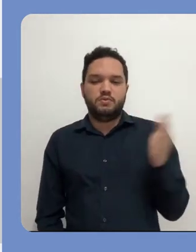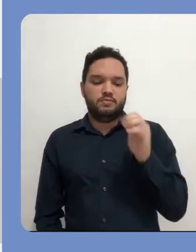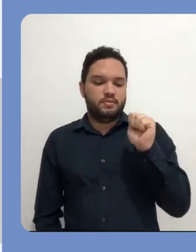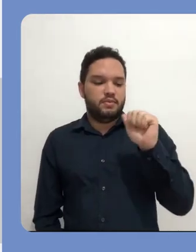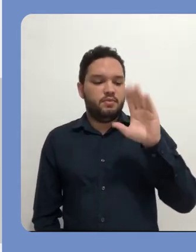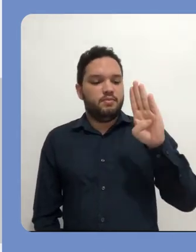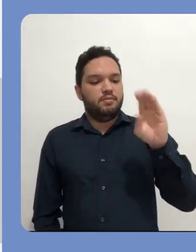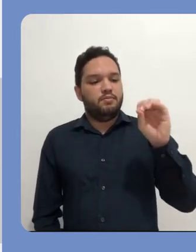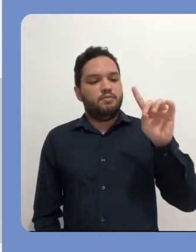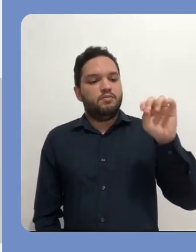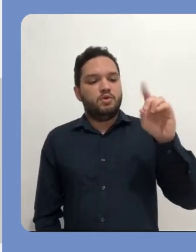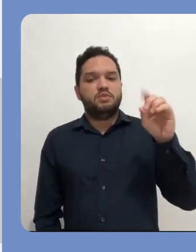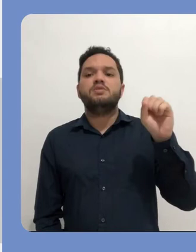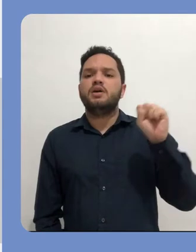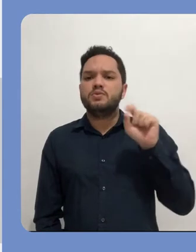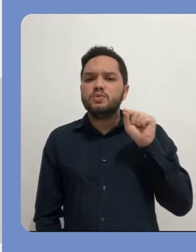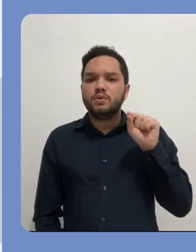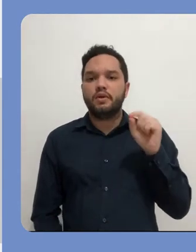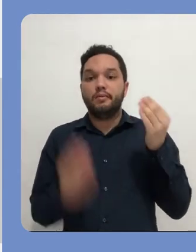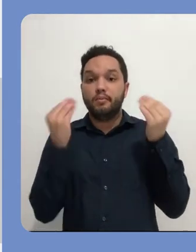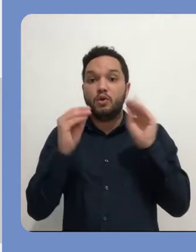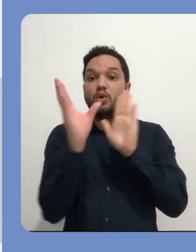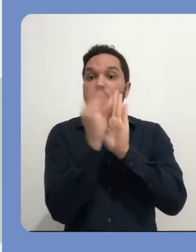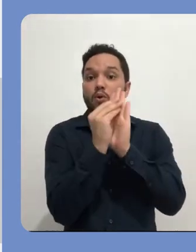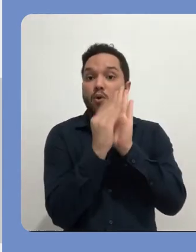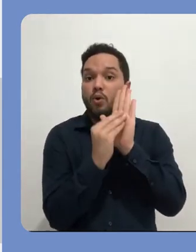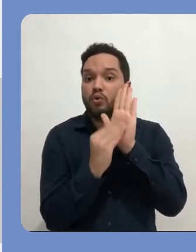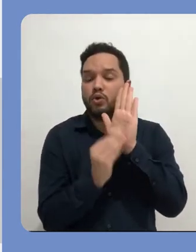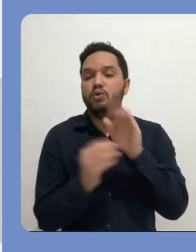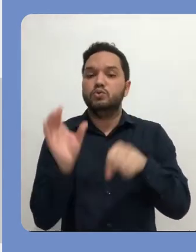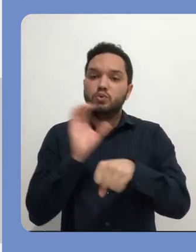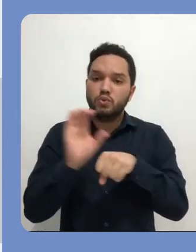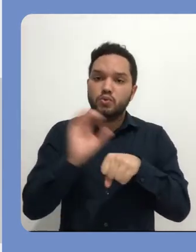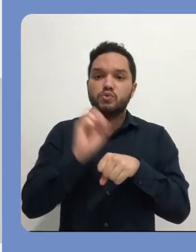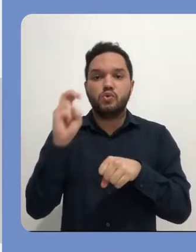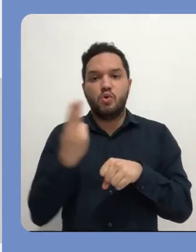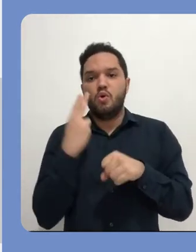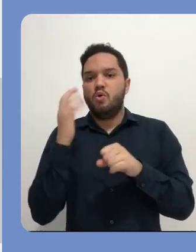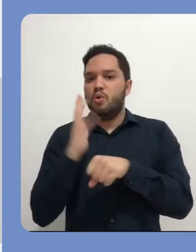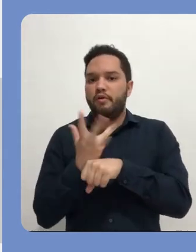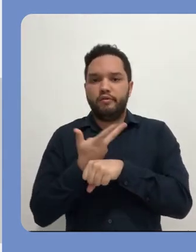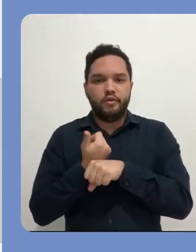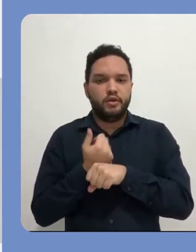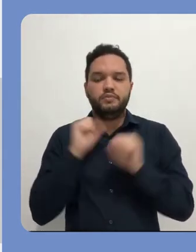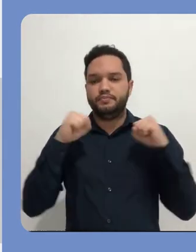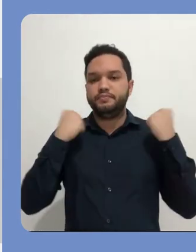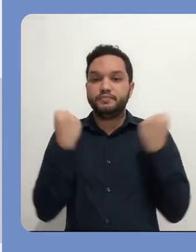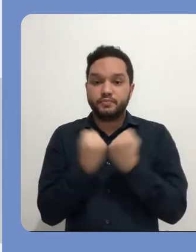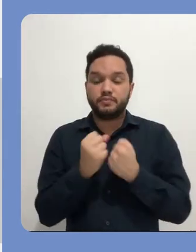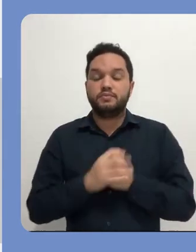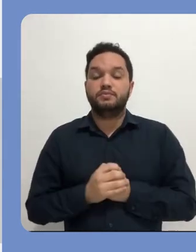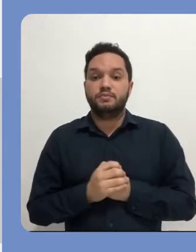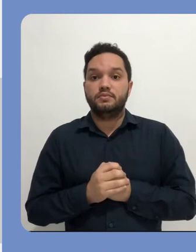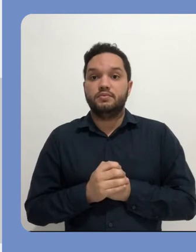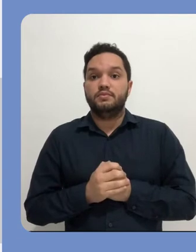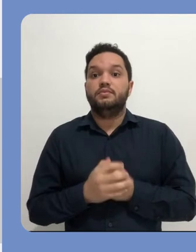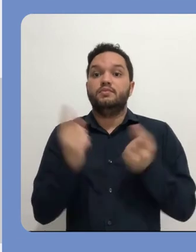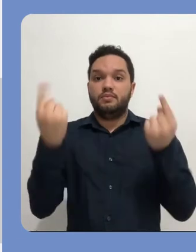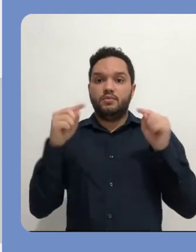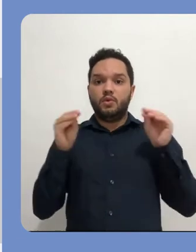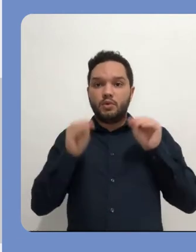Tópicos abordados, você pode inserir aqui todo o conteúdo tratado no curso ou no